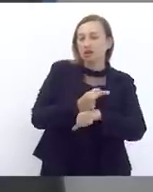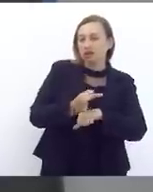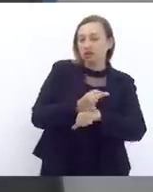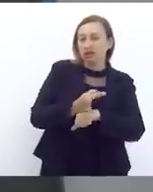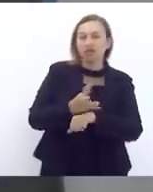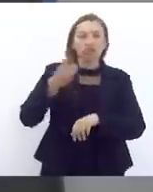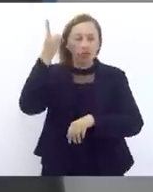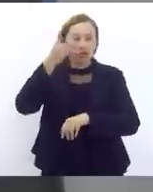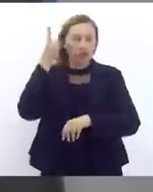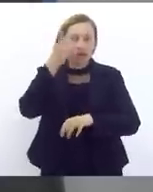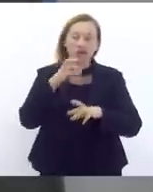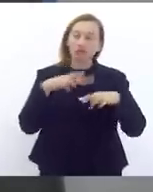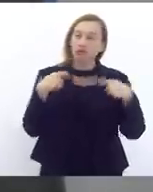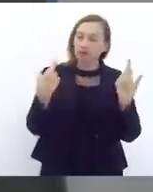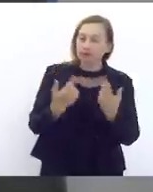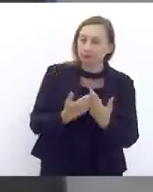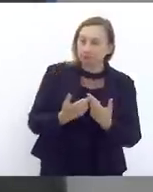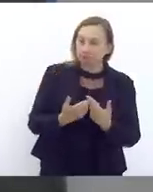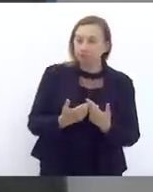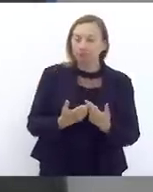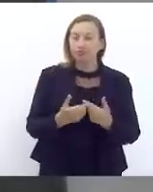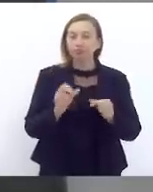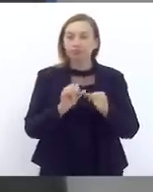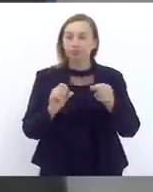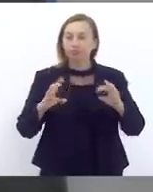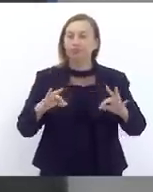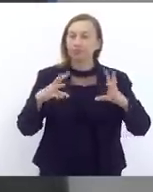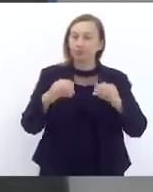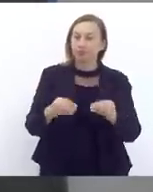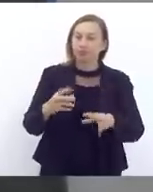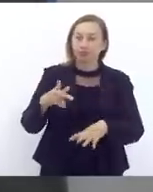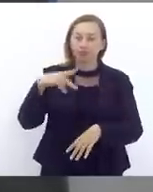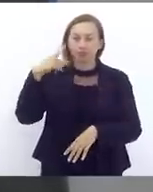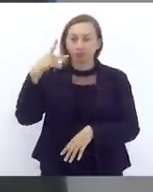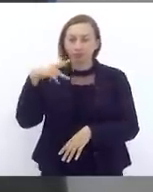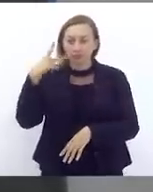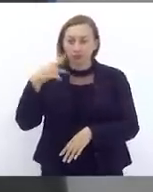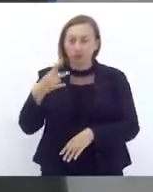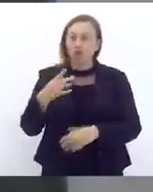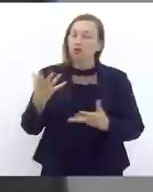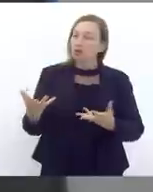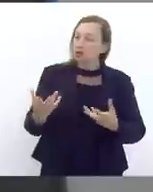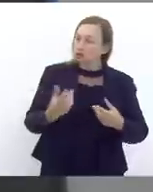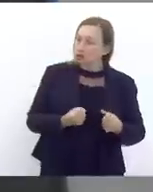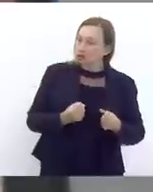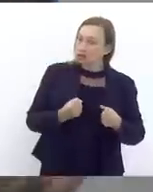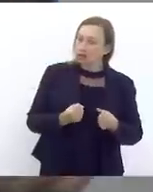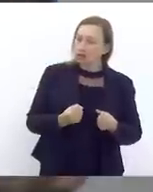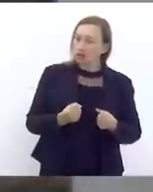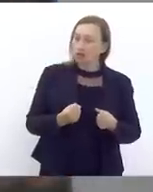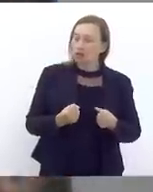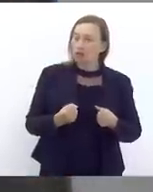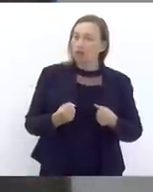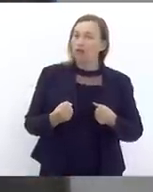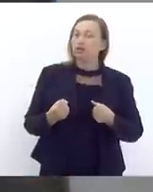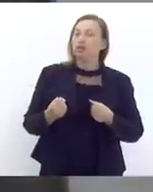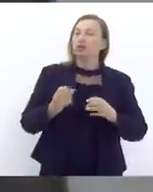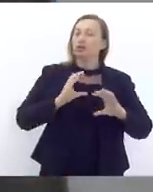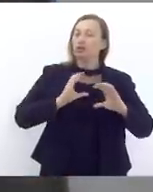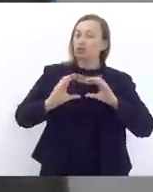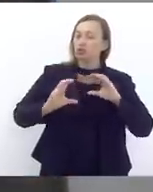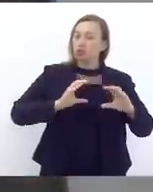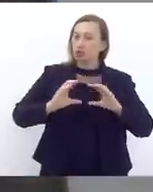aí disponibilizada para todos os parlamentares em que a gente receba o feedback das